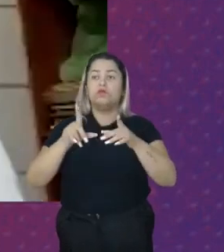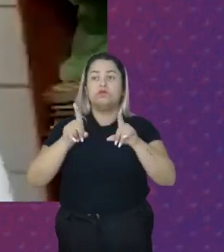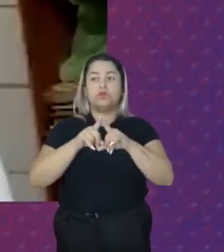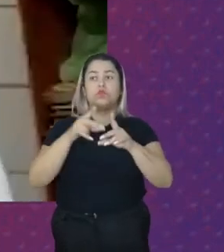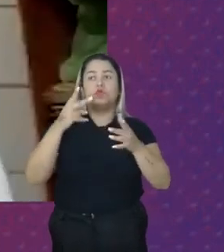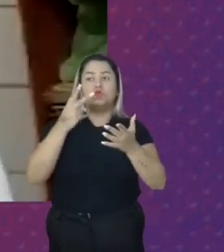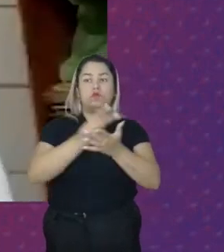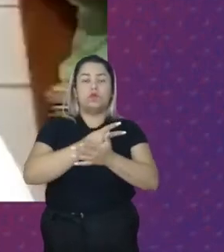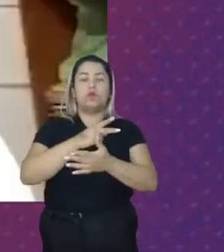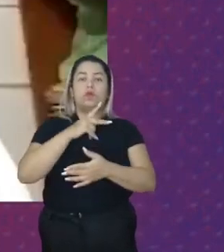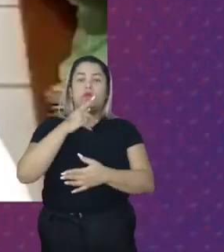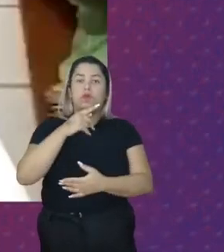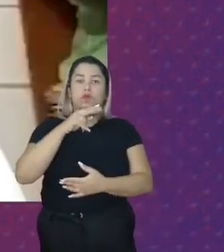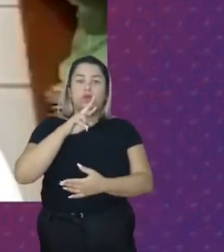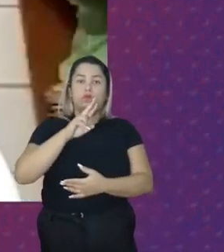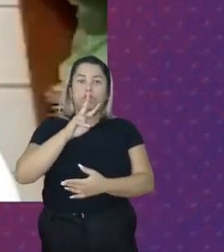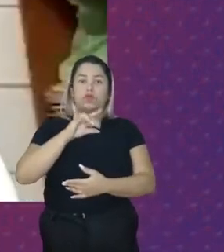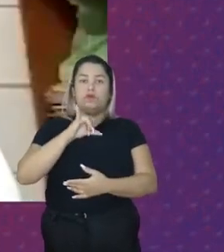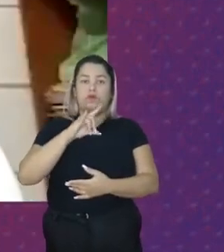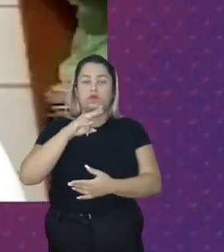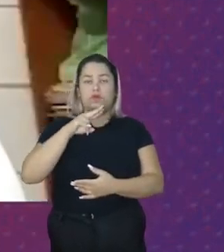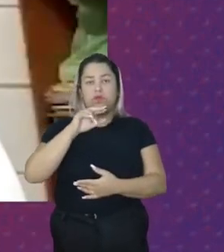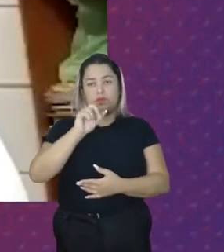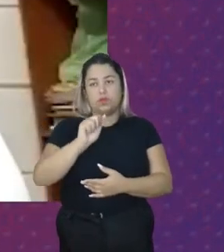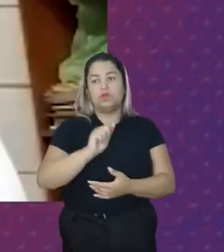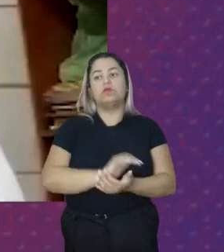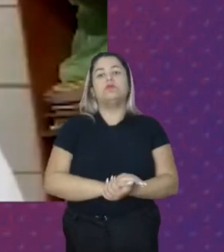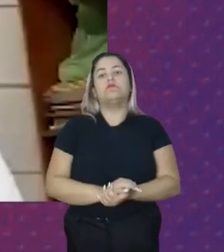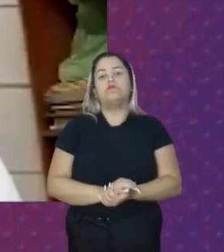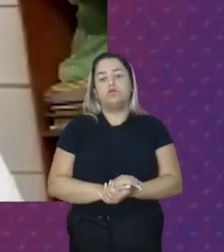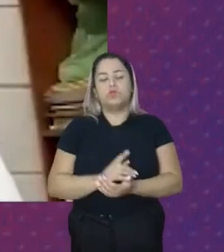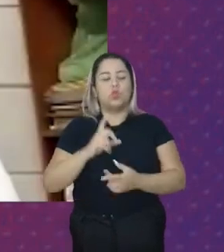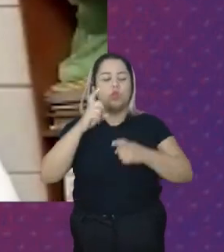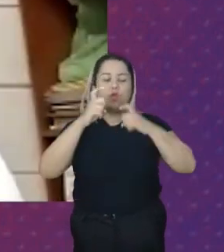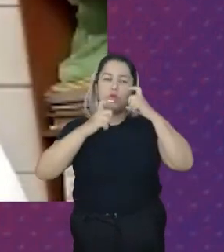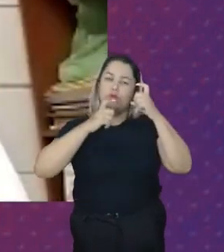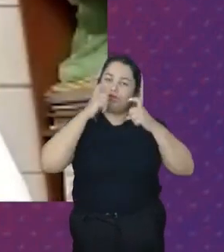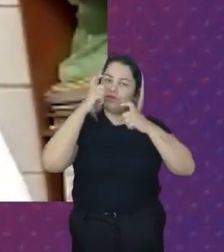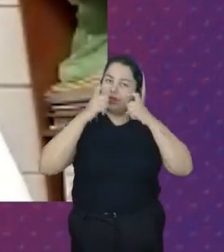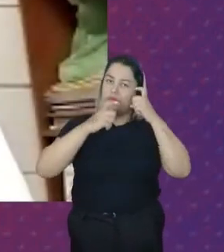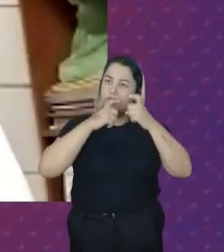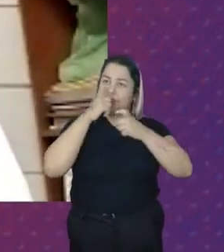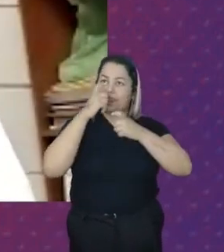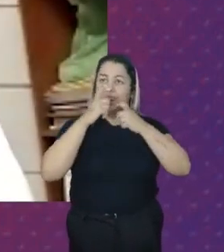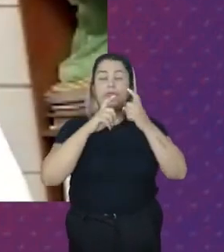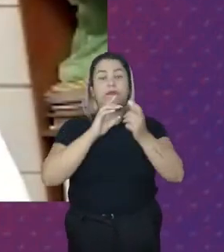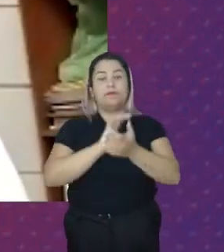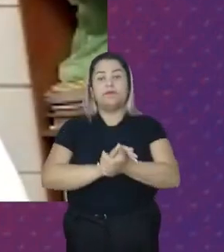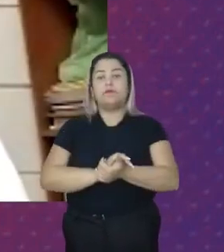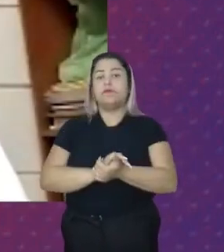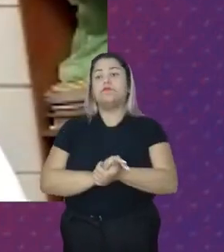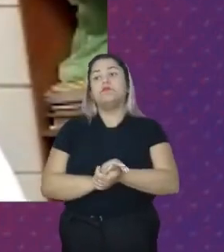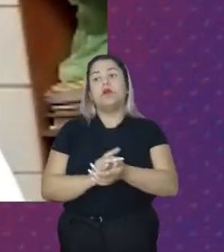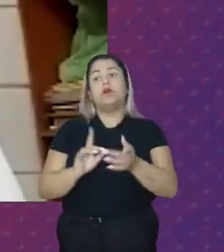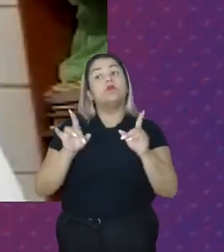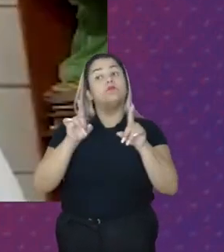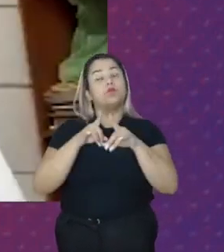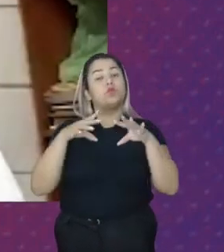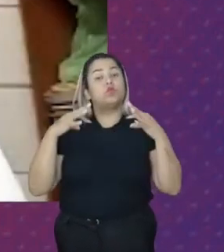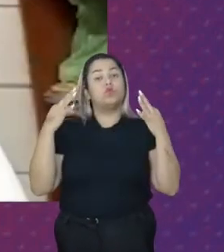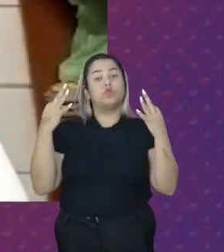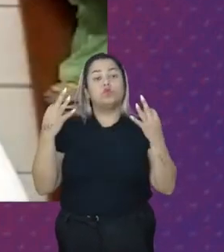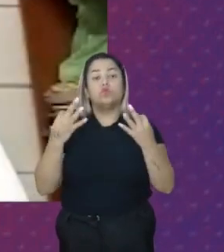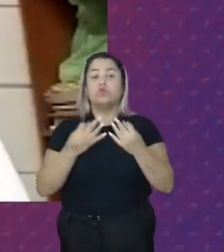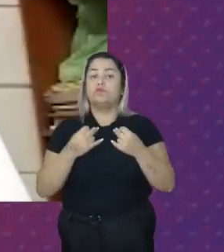A repórter Previdenciária Trouxe Uma preocupação Muito grande Para a FENATRAB E para Todas as